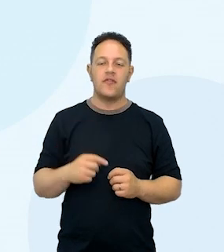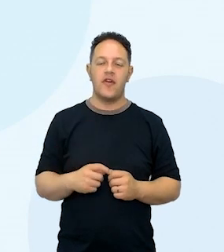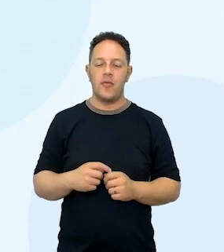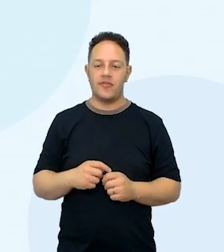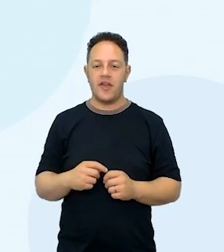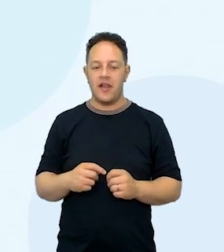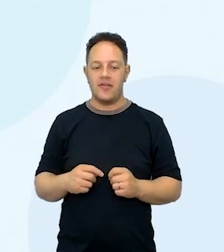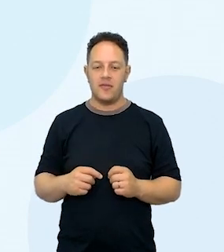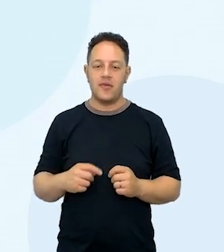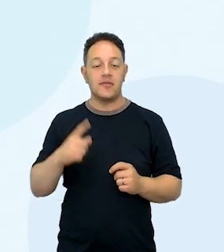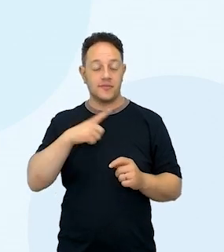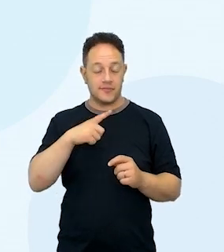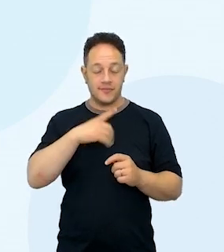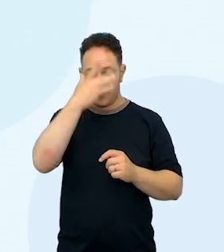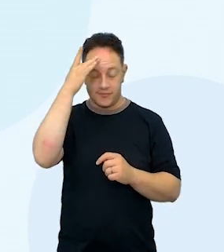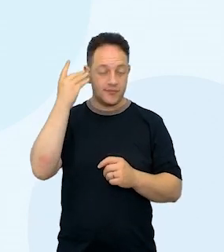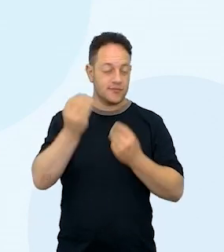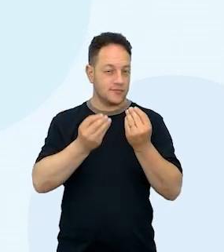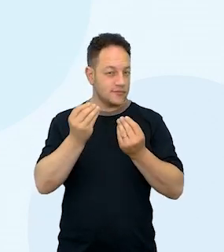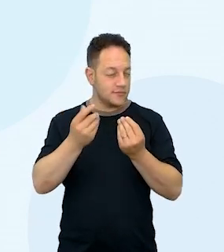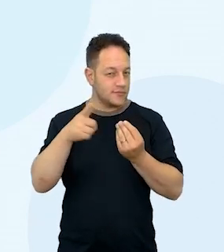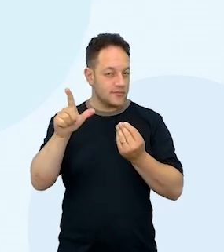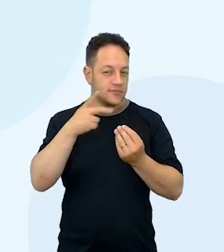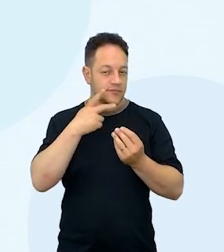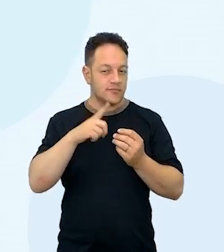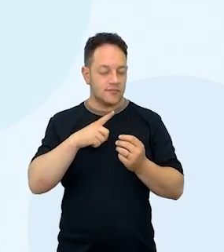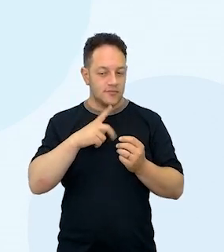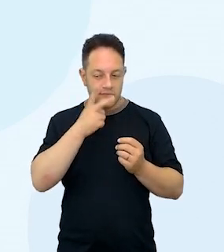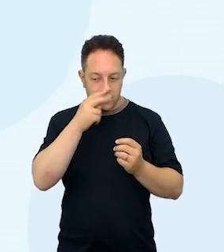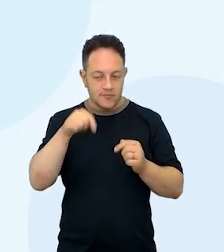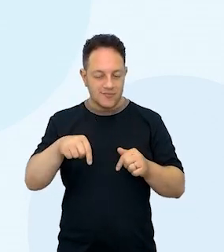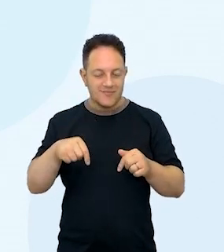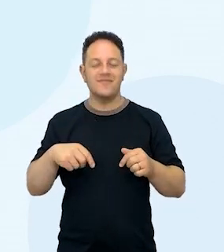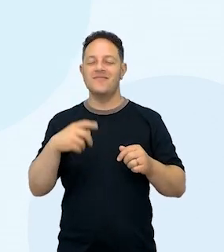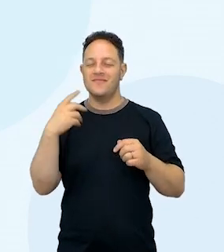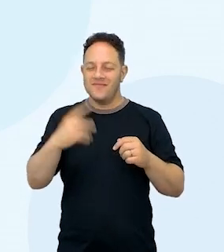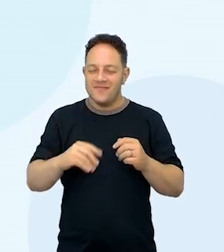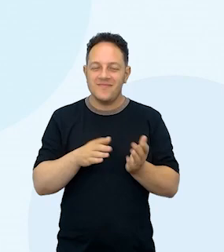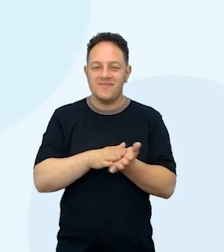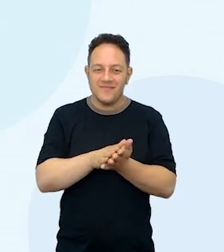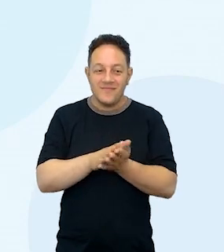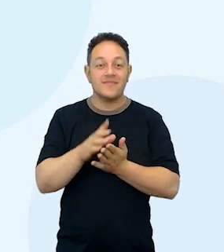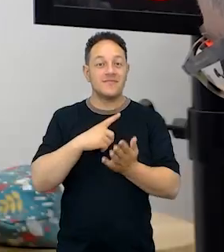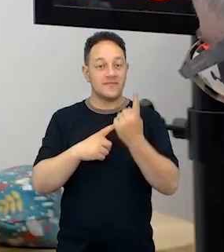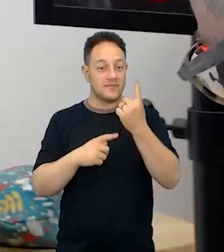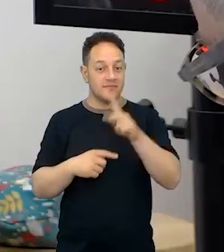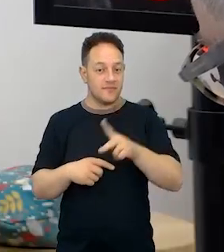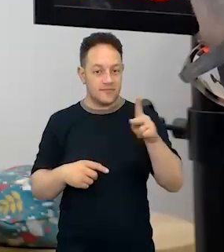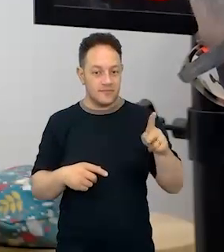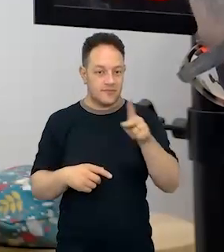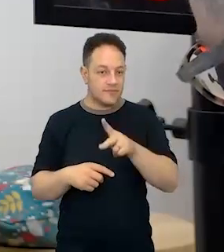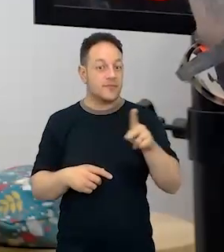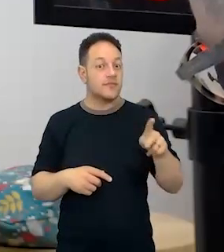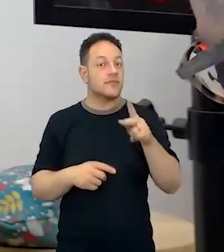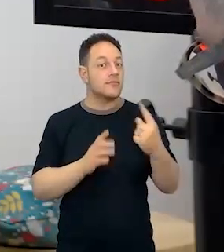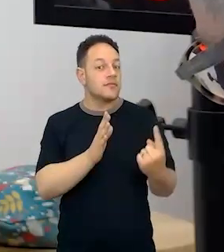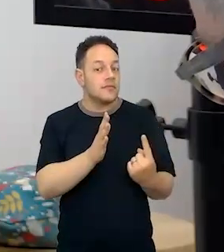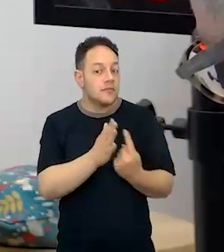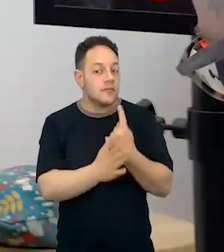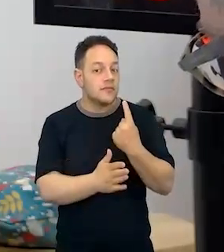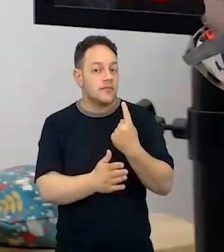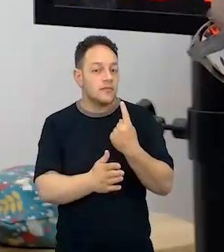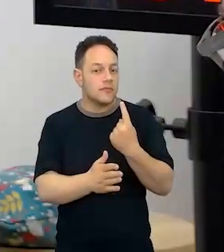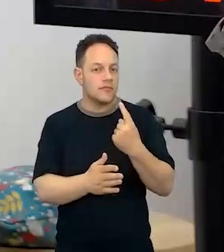tem uma professora perguntando, ó, de colocar aqui na fogueira. Ai, meu Deus. Tem uma professora perguntando se